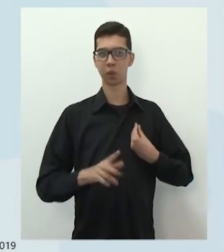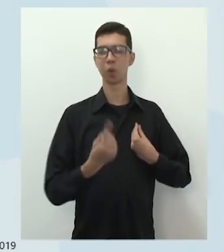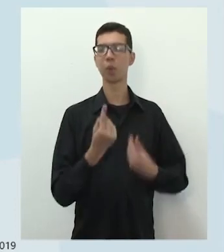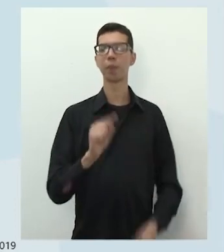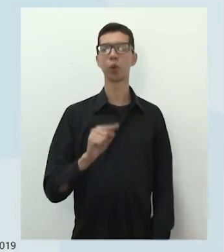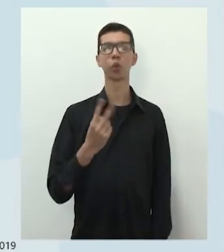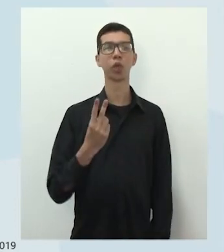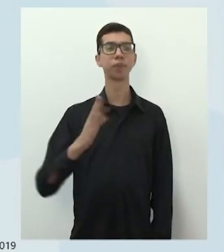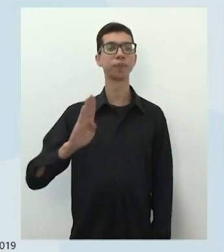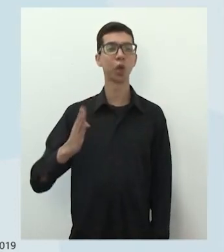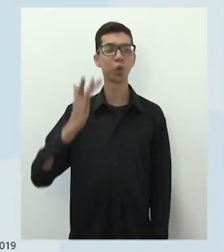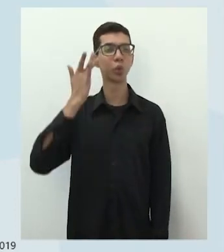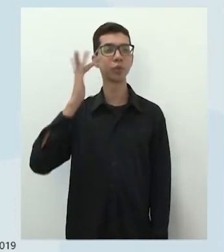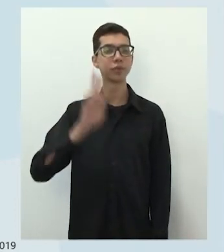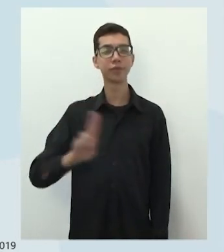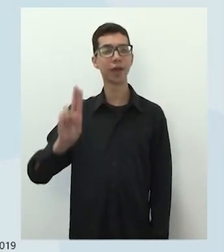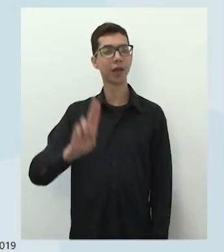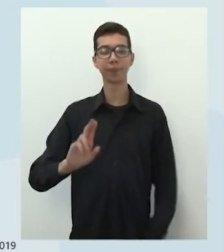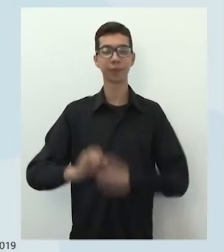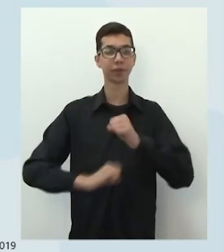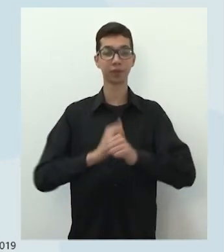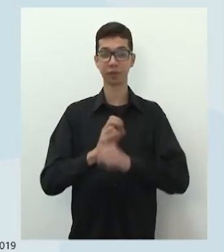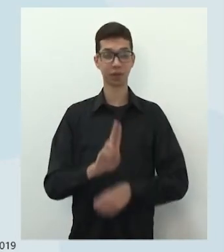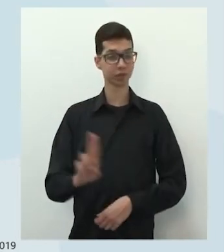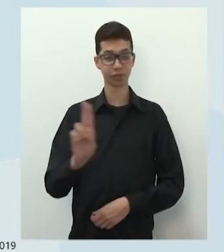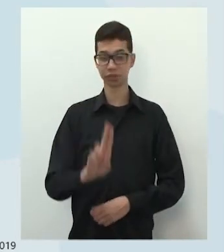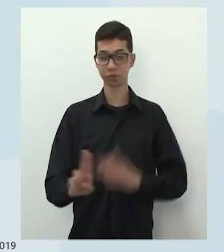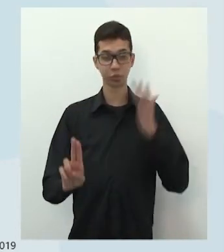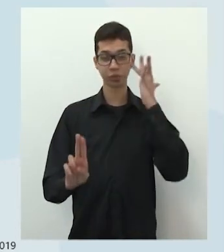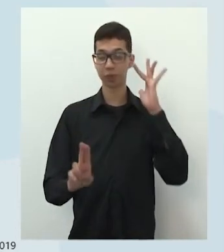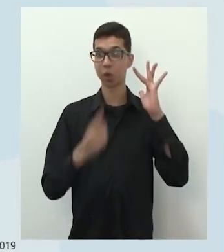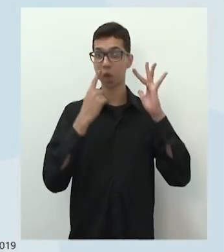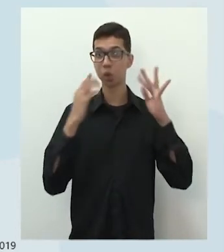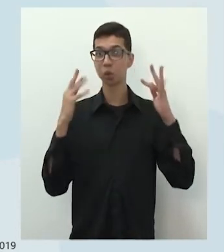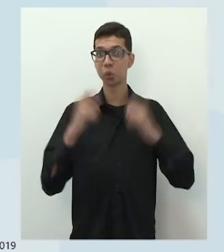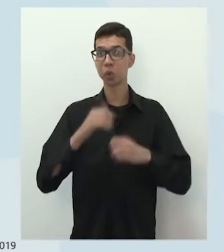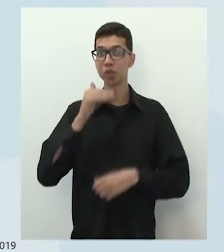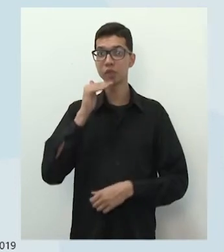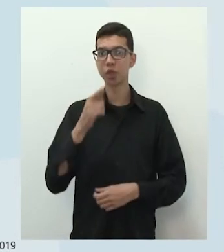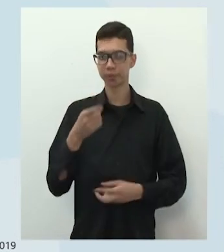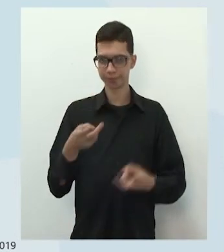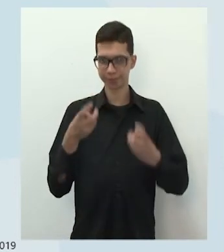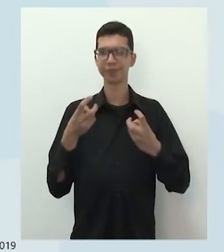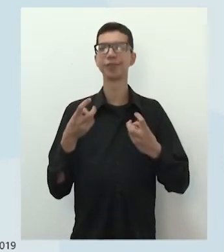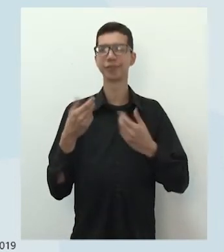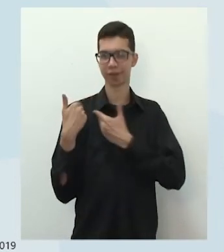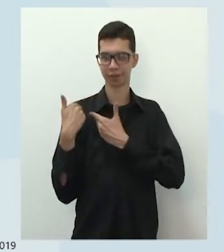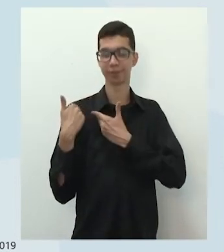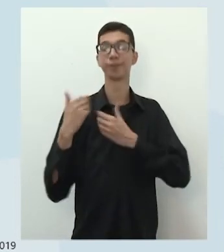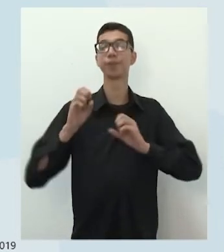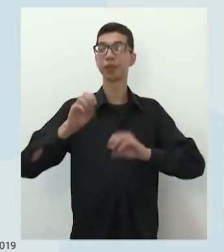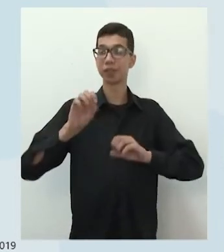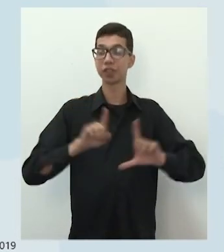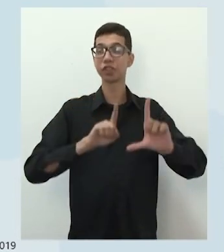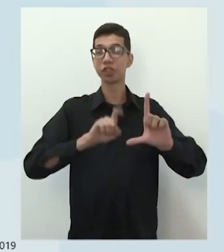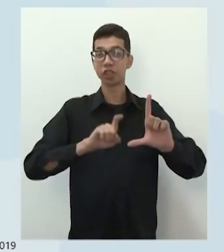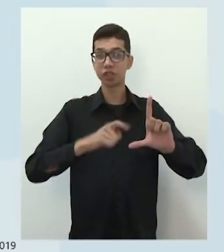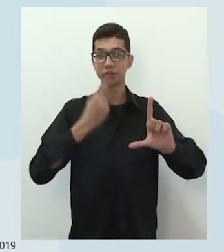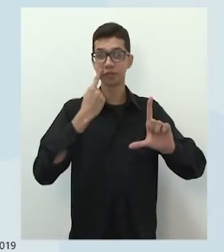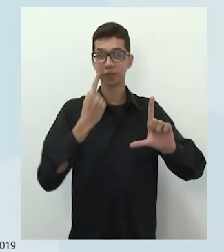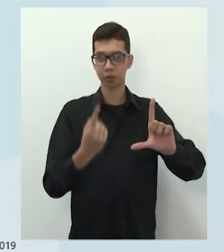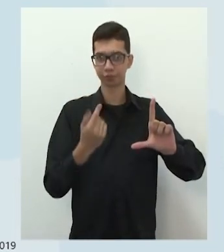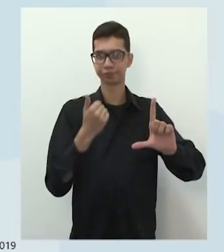Passa o próximo para mim. Outra informação recente do TIC Kids Online. Quais são os motivos por que você não acessou a internet?